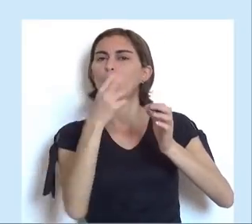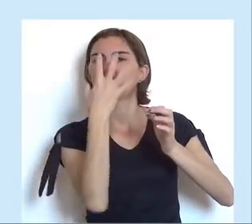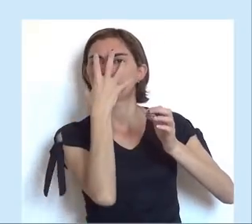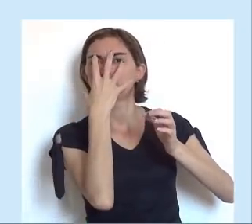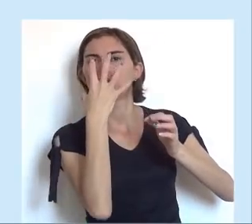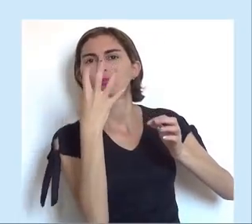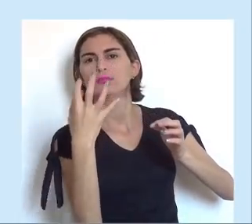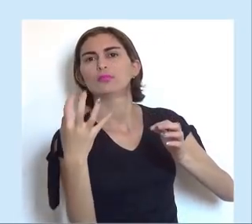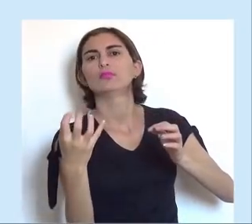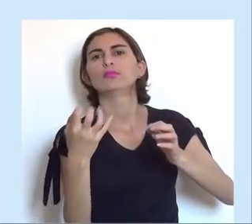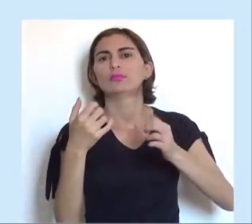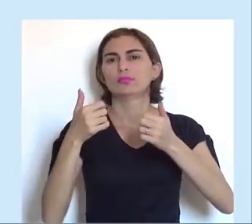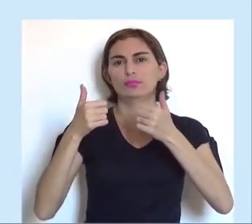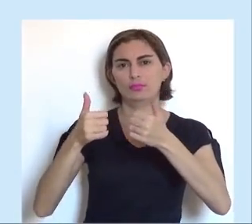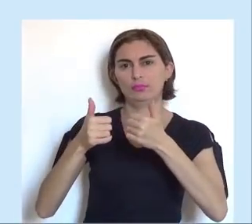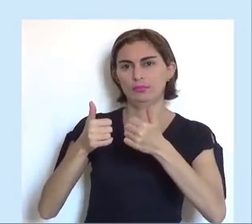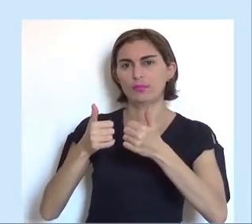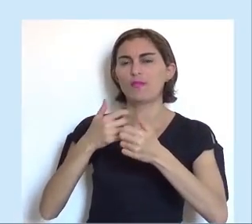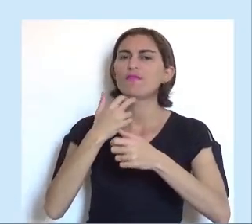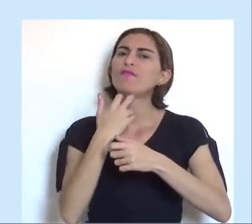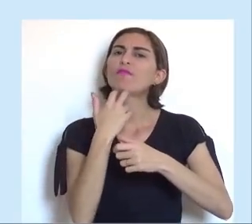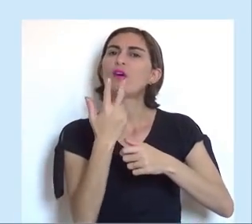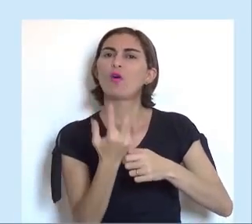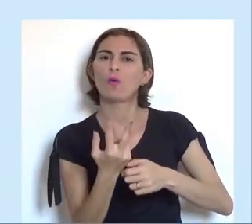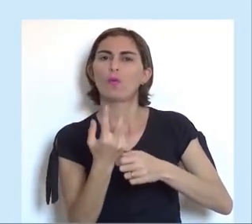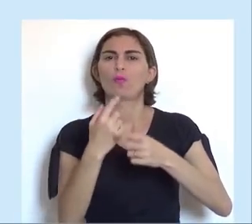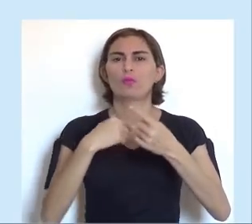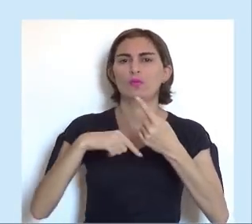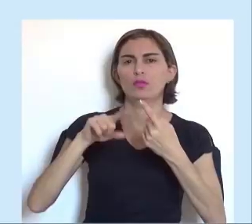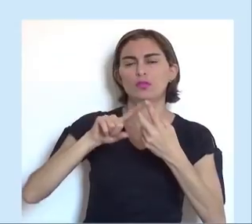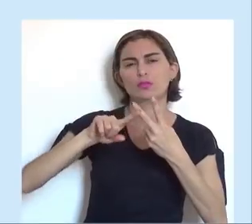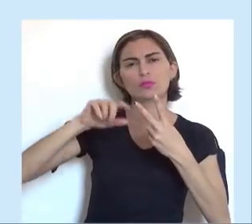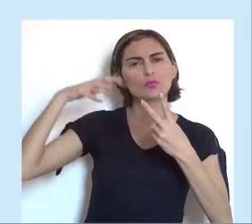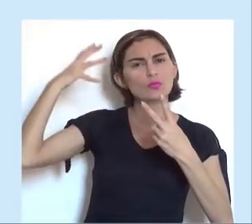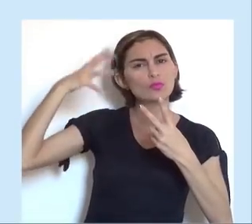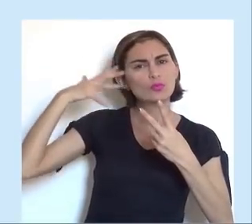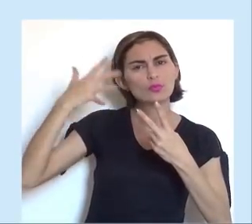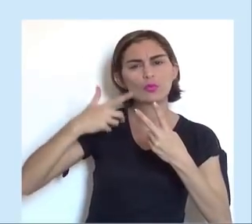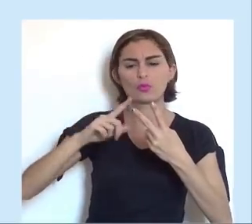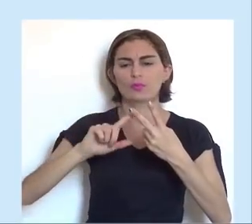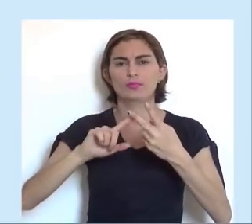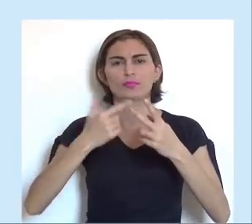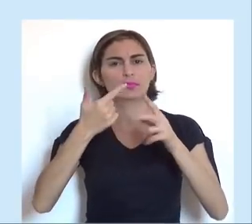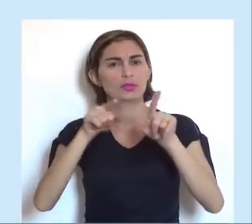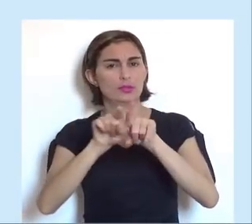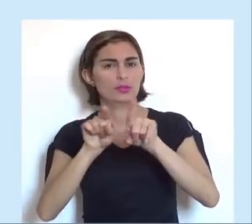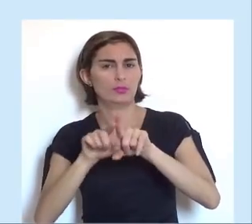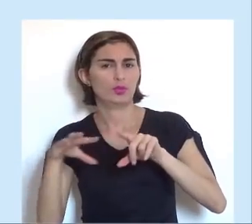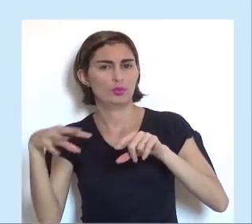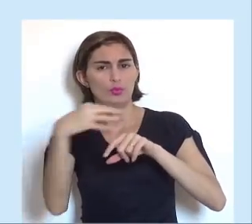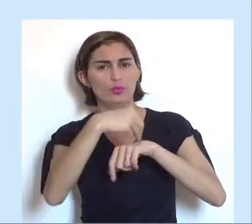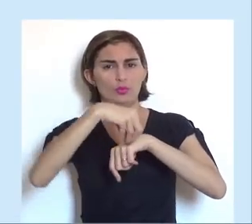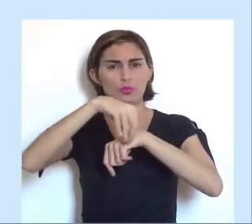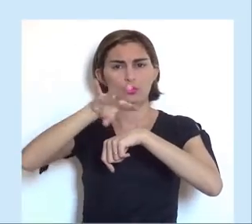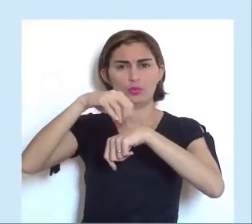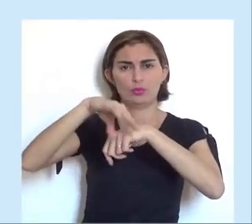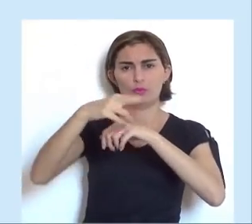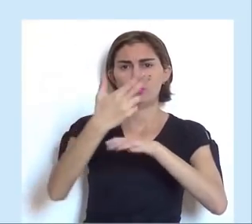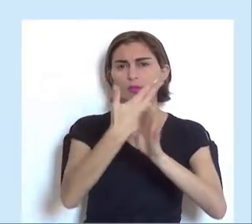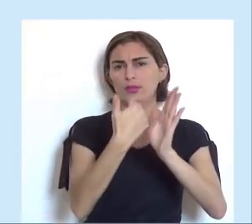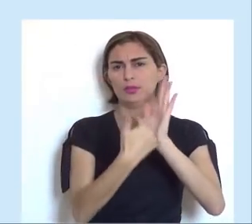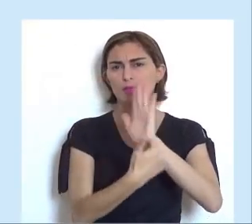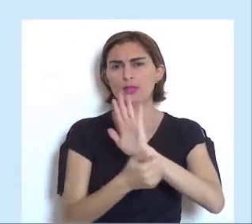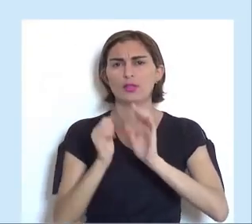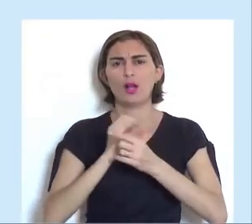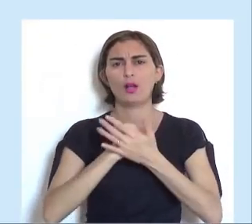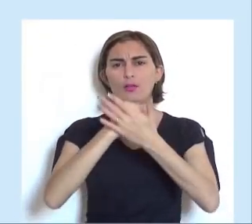atrair a sua atenção completamente pela voz, por efeitos sonoros, ou aquela que, além de tudo isso, traz umas